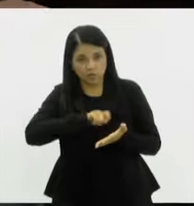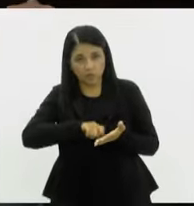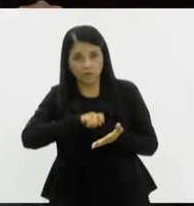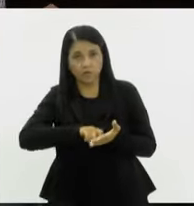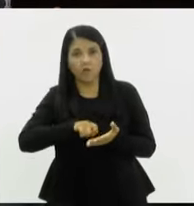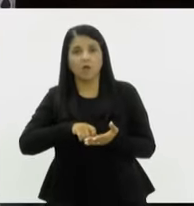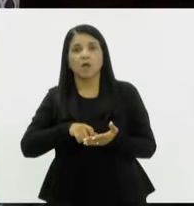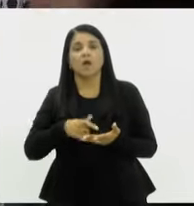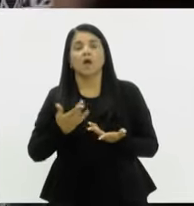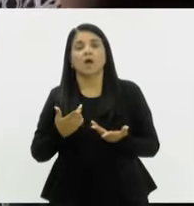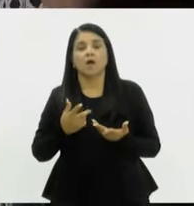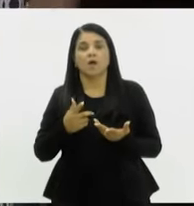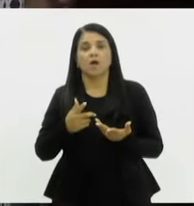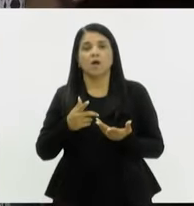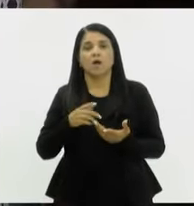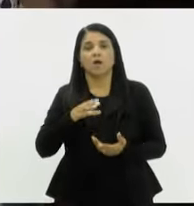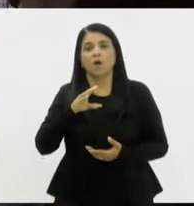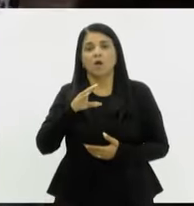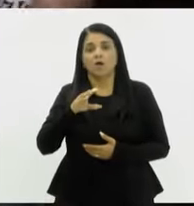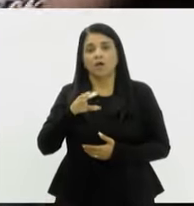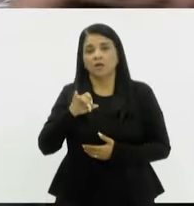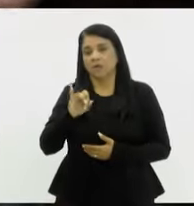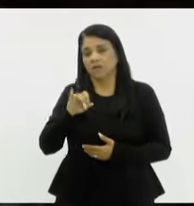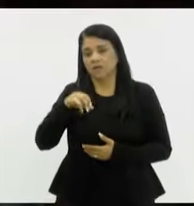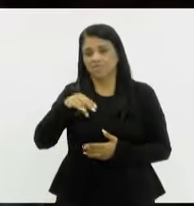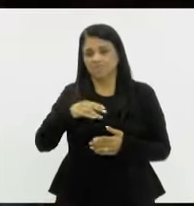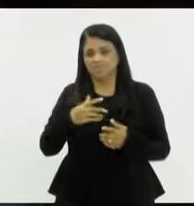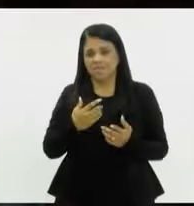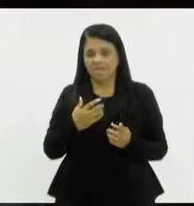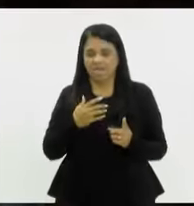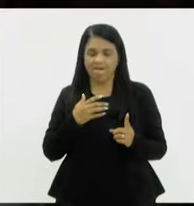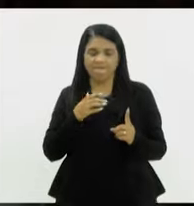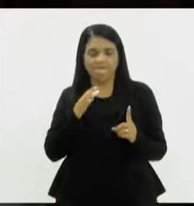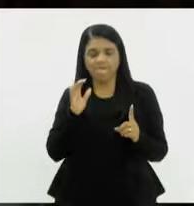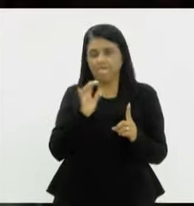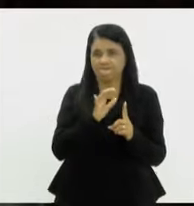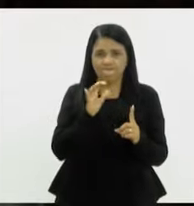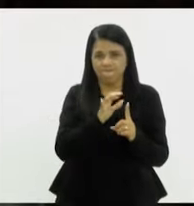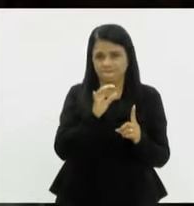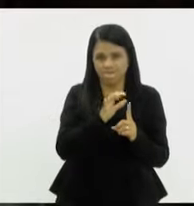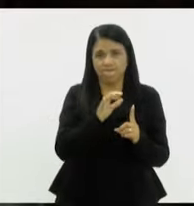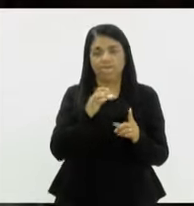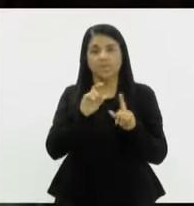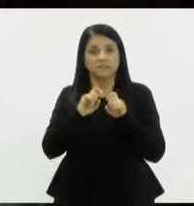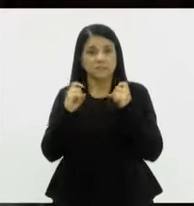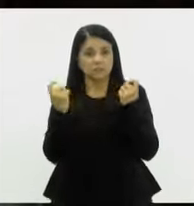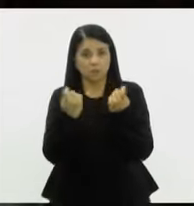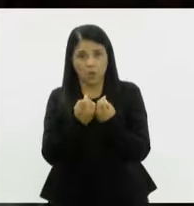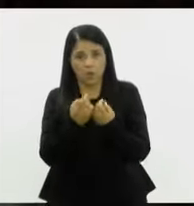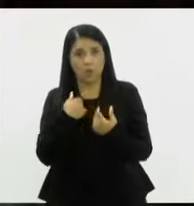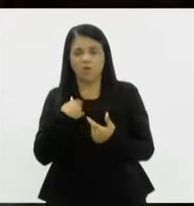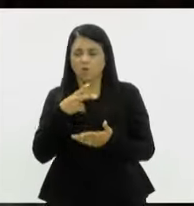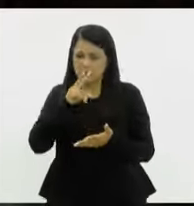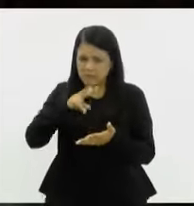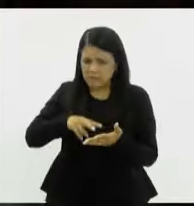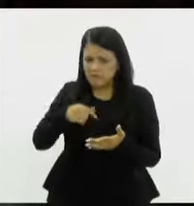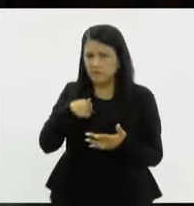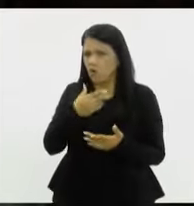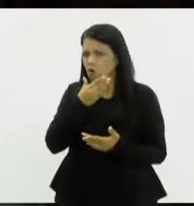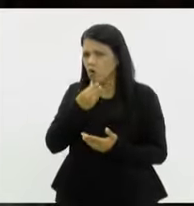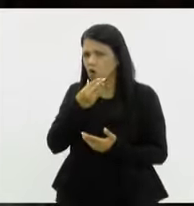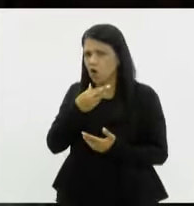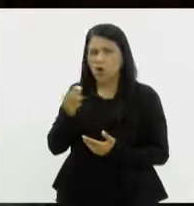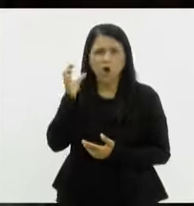vi que foi Romário pena que foi eu que escrevi campanha eu vi na propaganda eleitoral que foi o Romário não foi não viu gente foi uma mulher